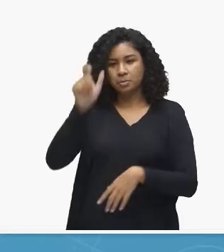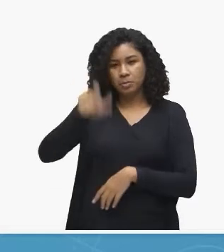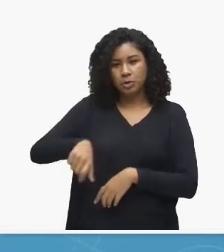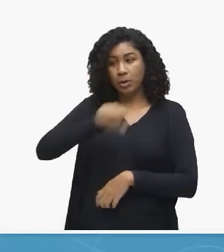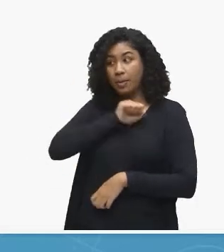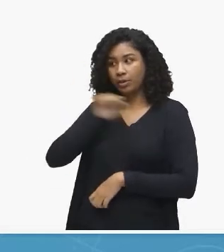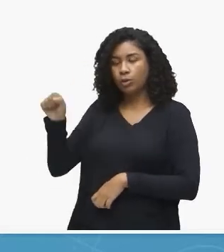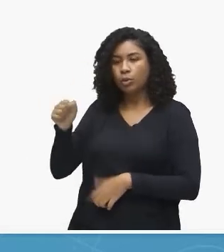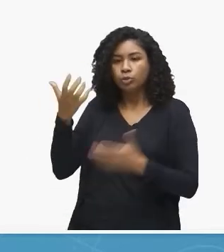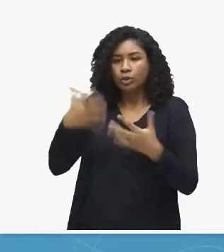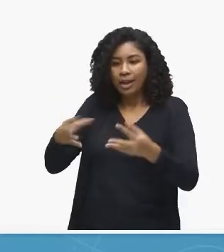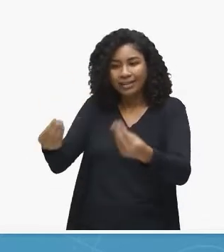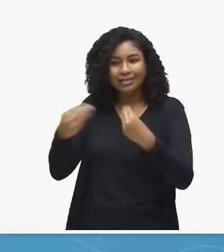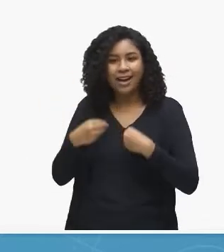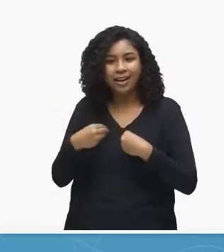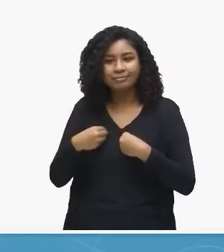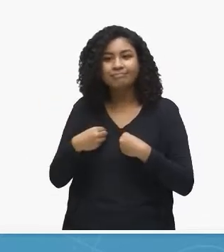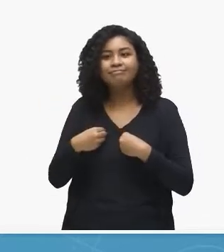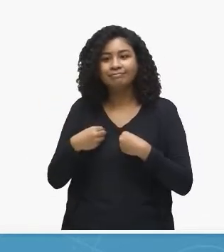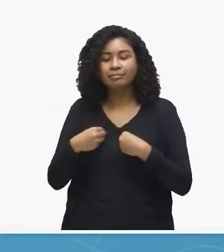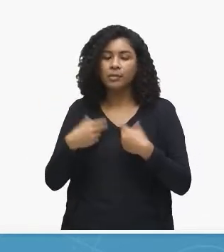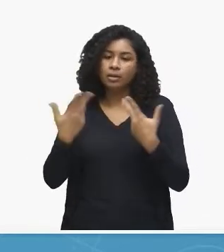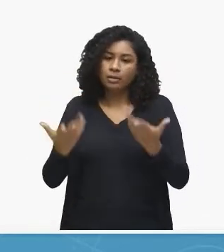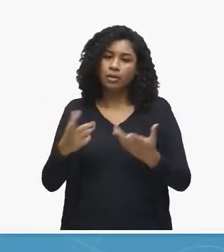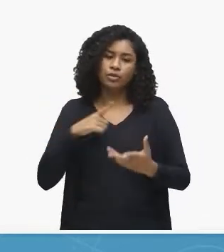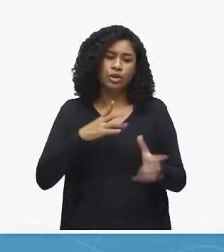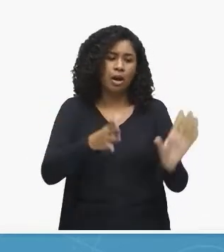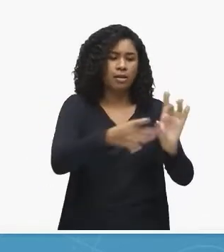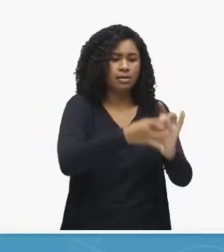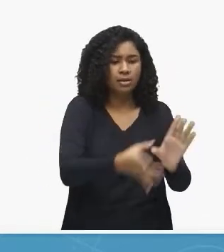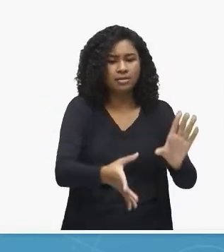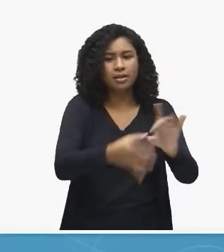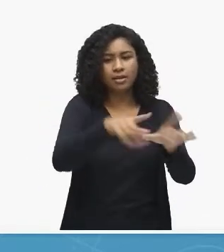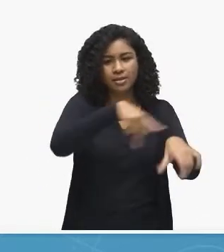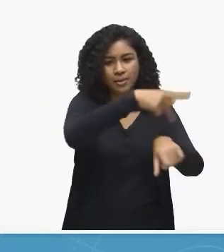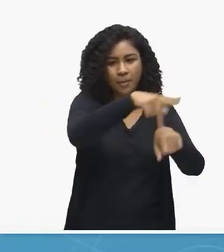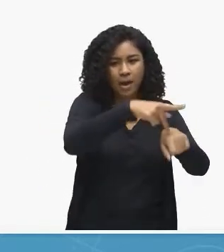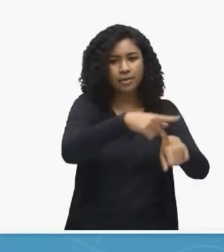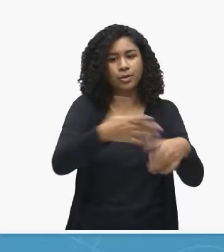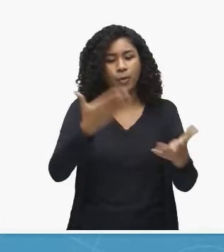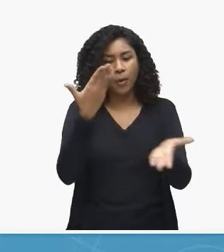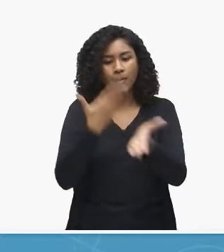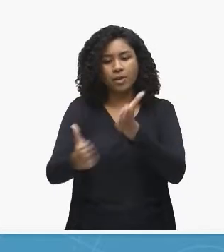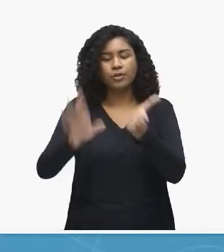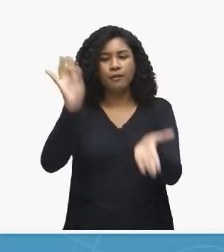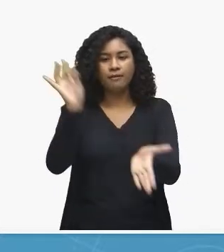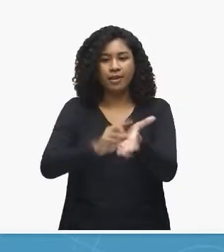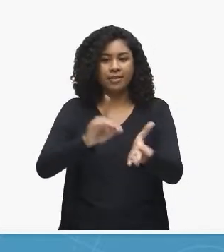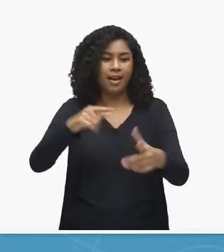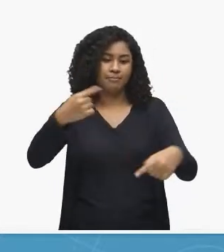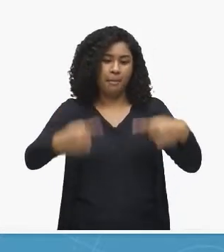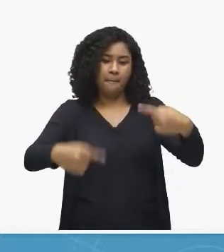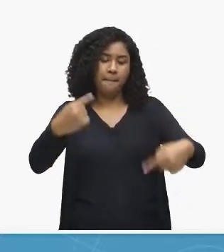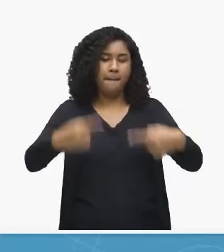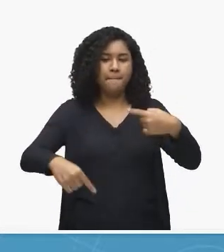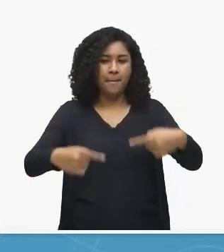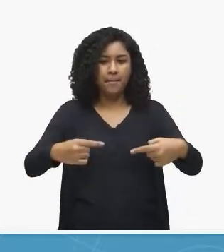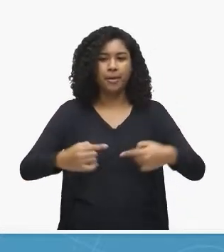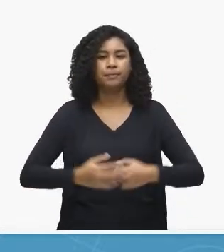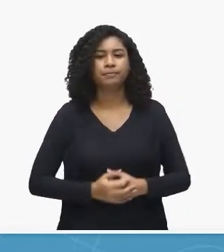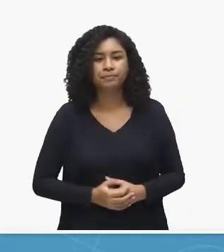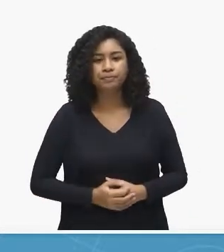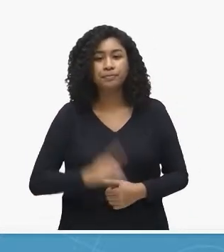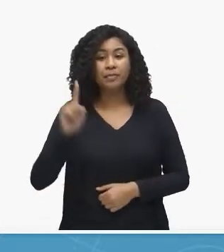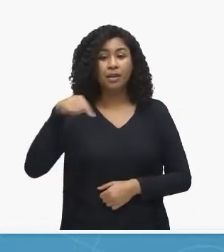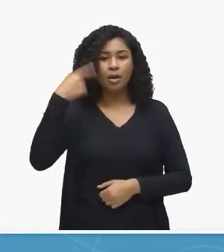com a Rússia e que declarou guerra ao Império Austro-Húngaro. Vamos lá para fixar. A gente tem na próxima